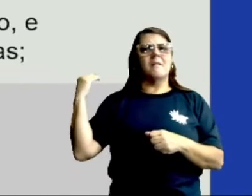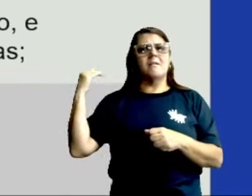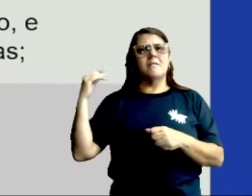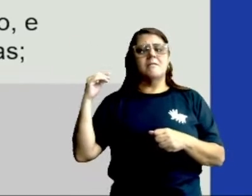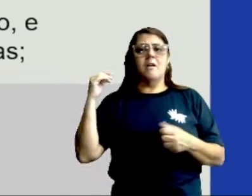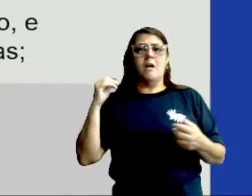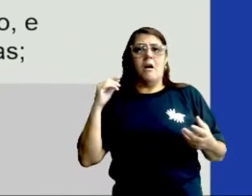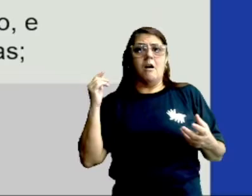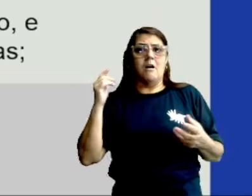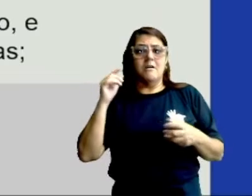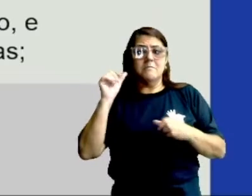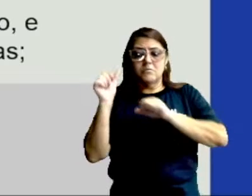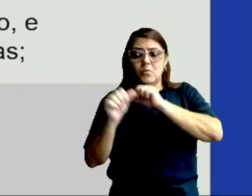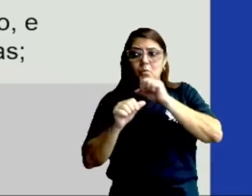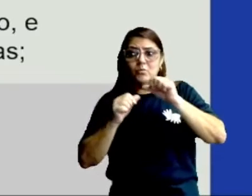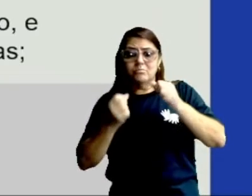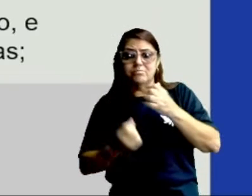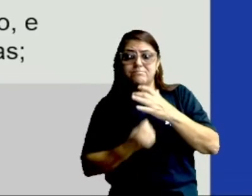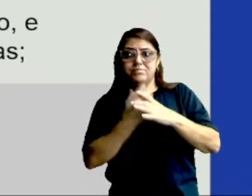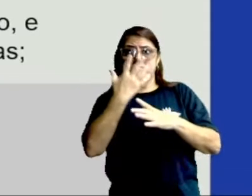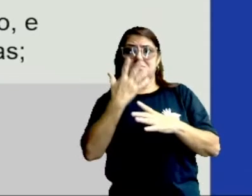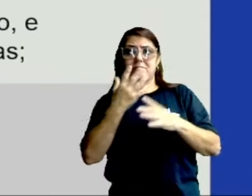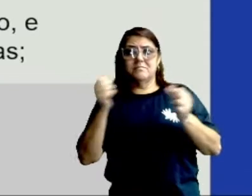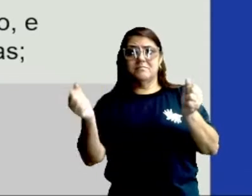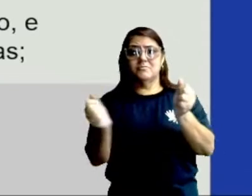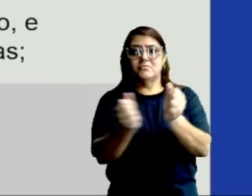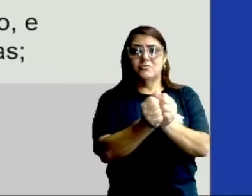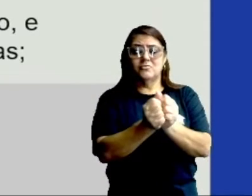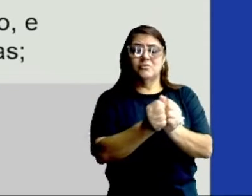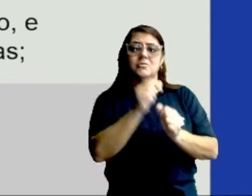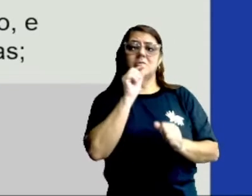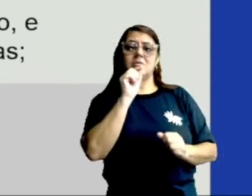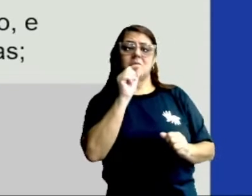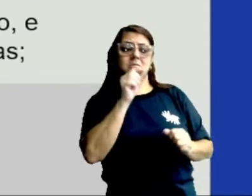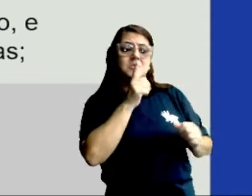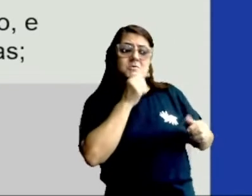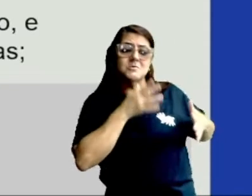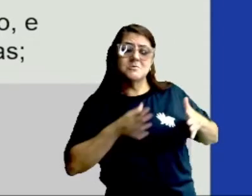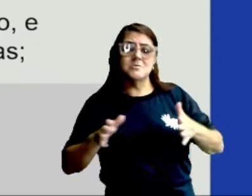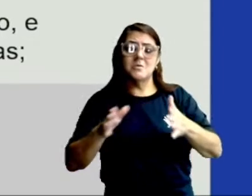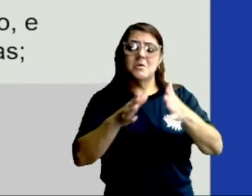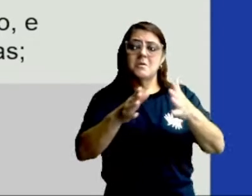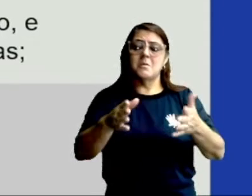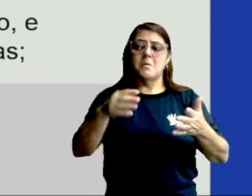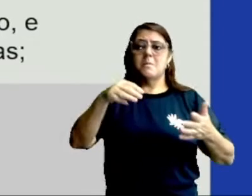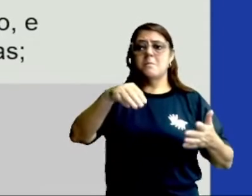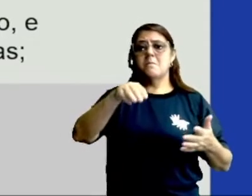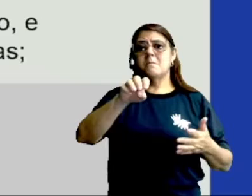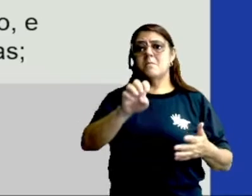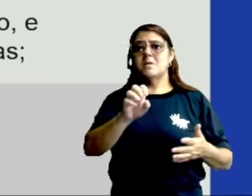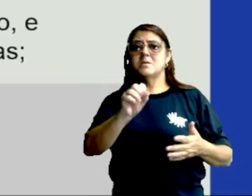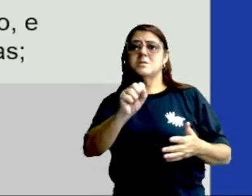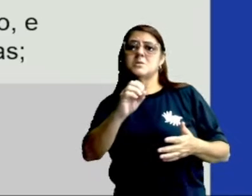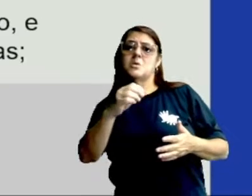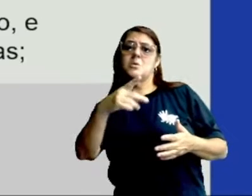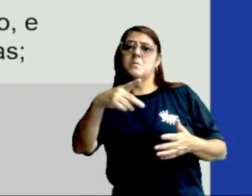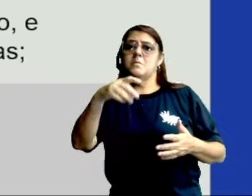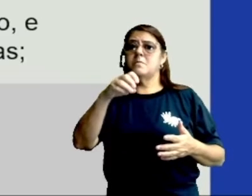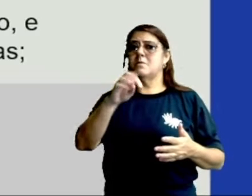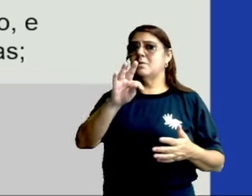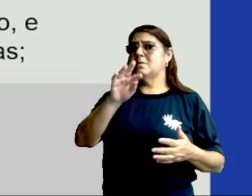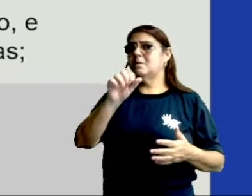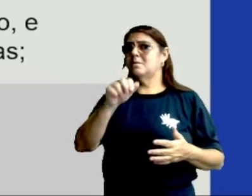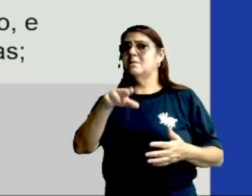geralmente as civilizações quando elas surgem elas surgem perto dos rios como o a Mesopotâmia e surgiu também